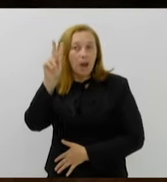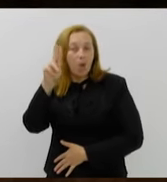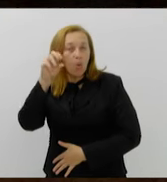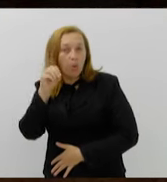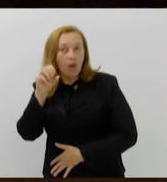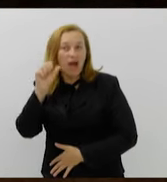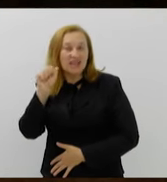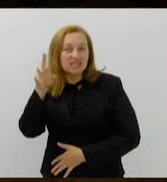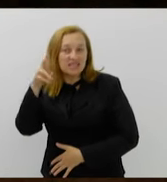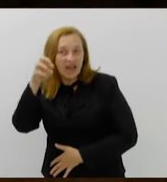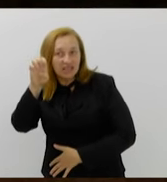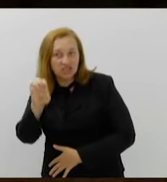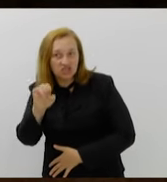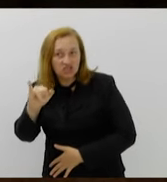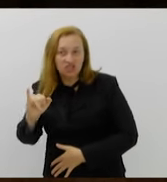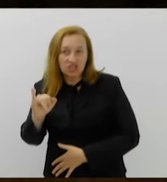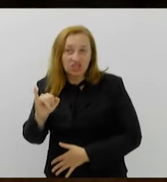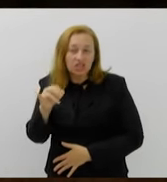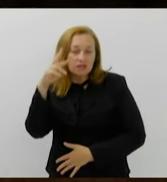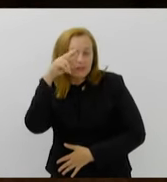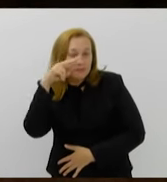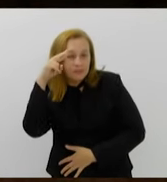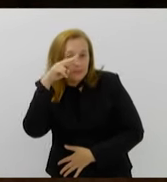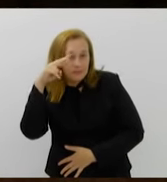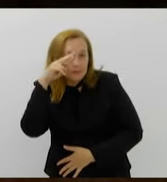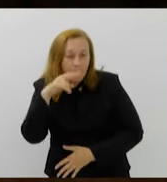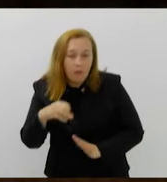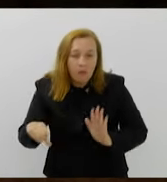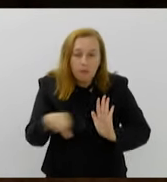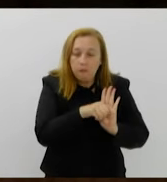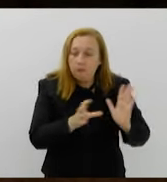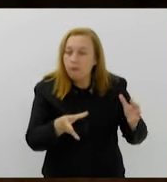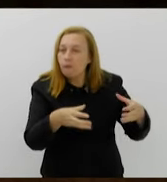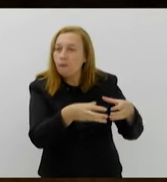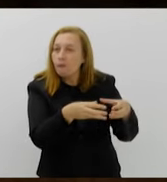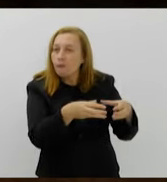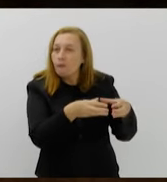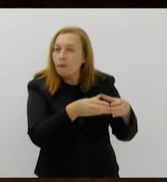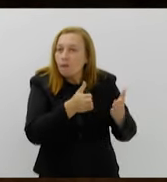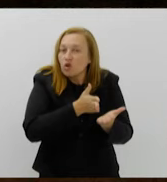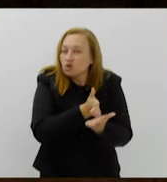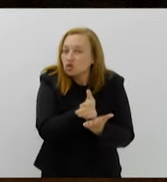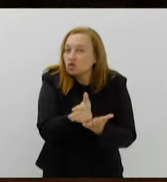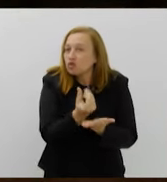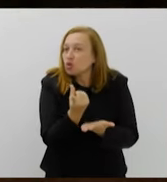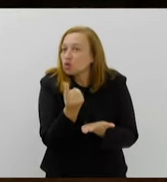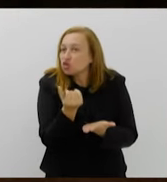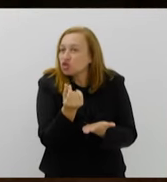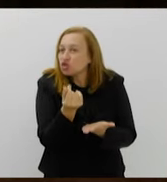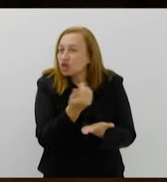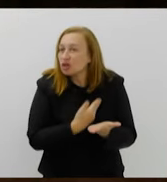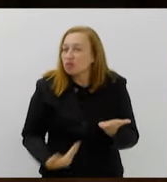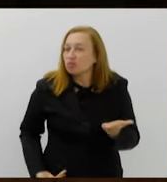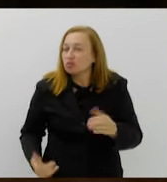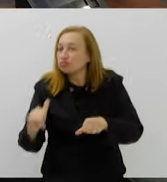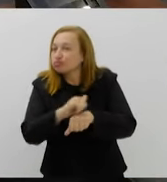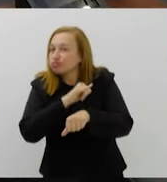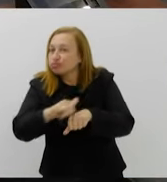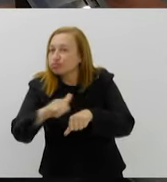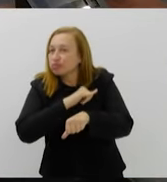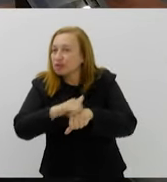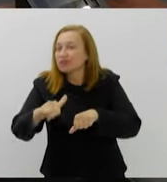e investigado nessa mesma ORM que desviou dinheiros públicos por ocasião da